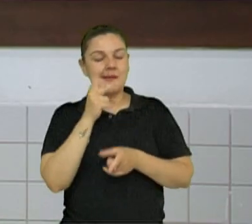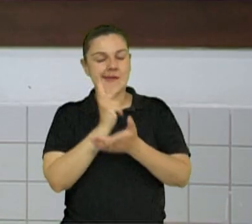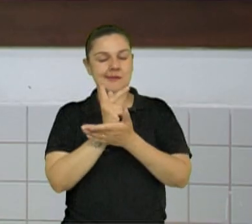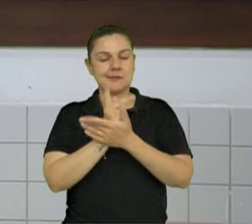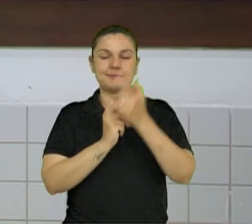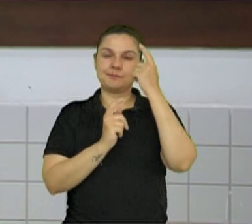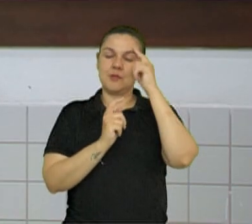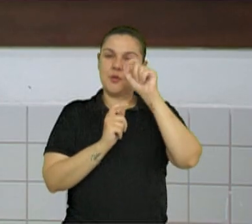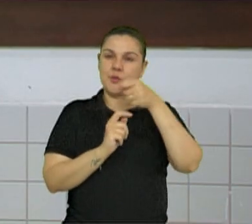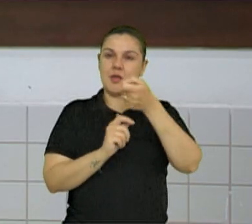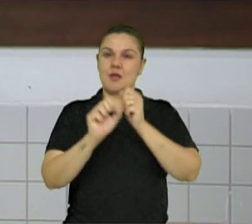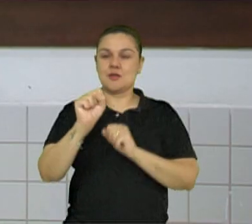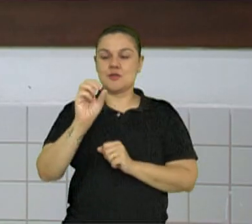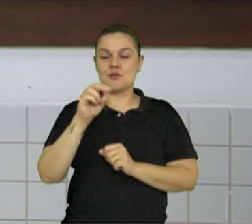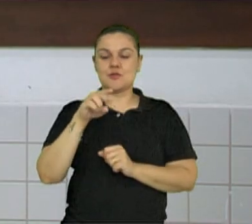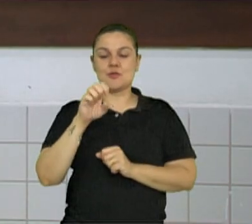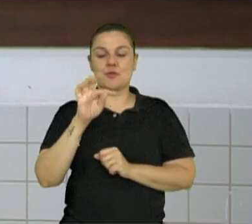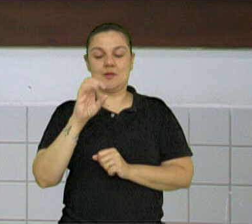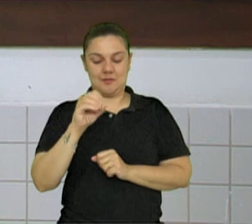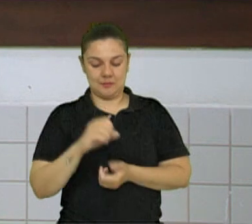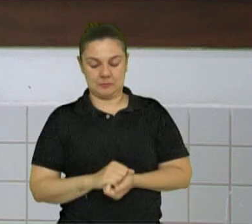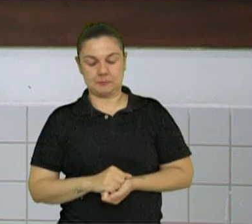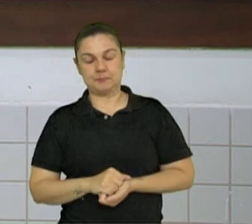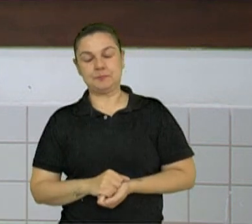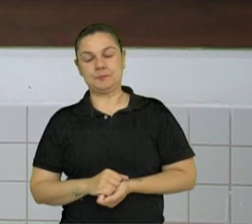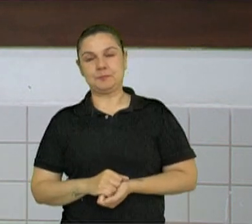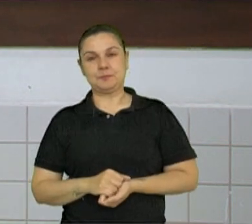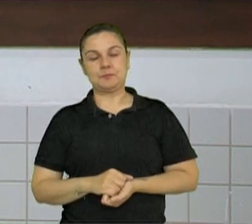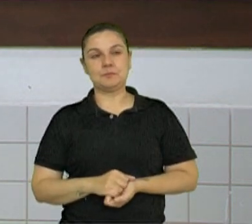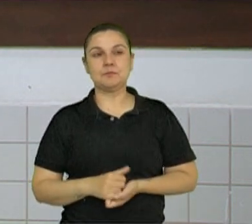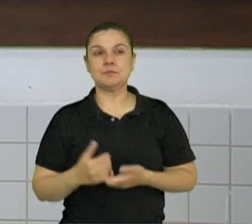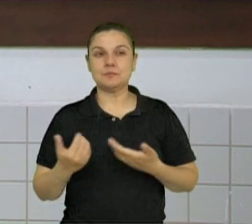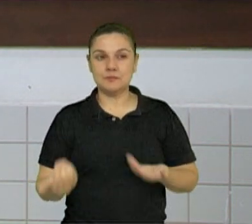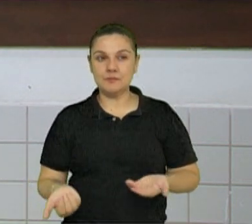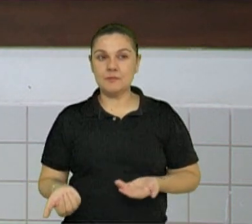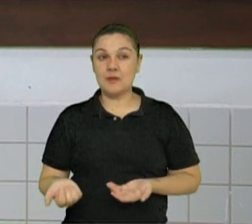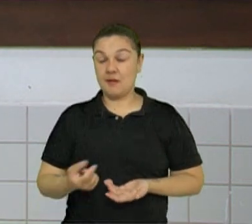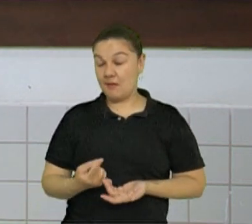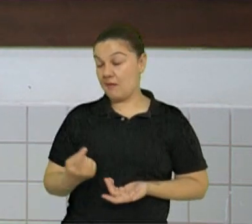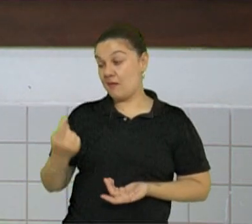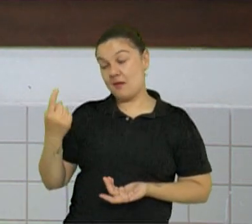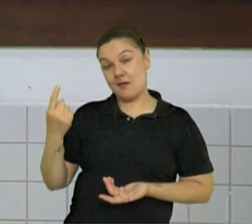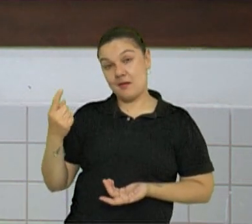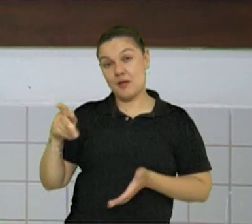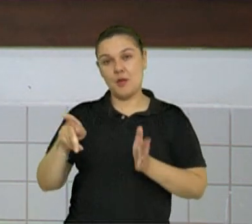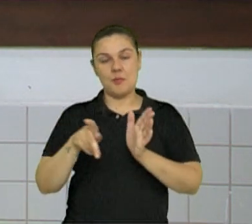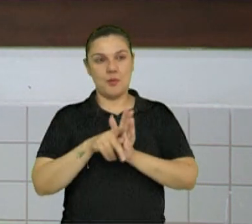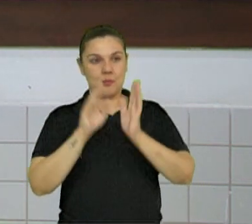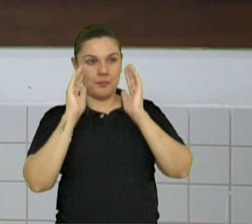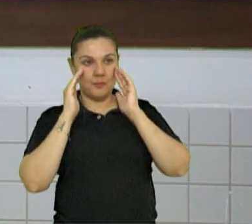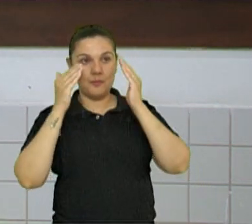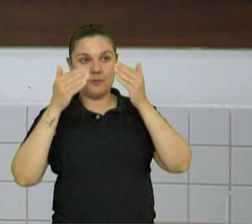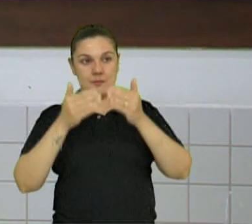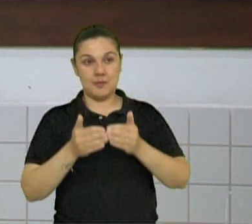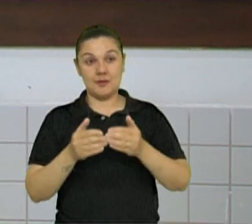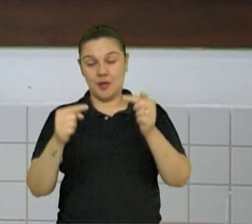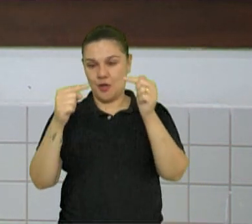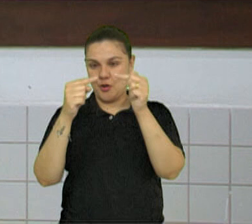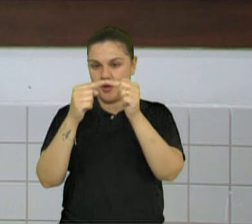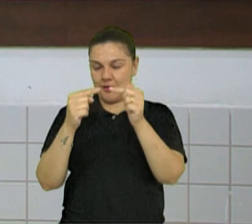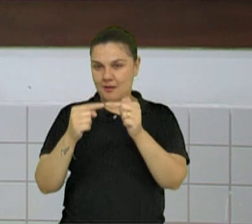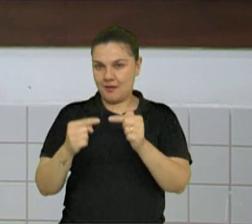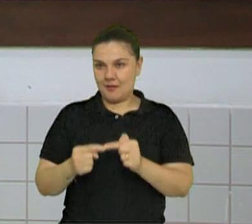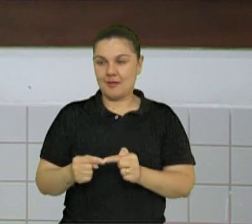essa ideia do que é um soneto, o que faz um soneto e também, claro, que neste caso aqui nós temos as